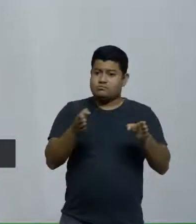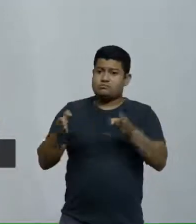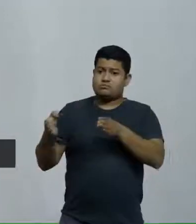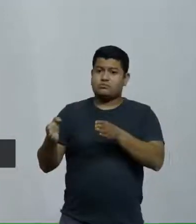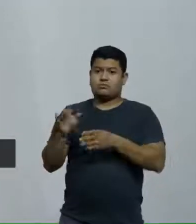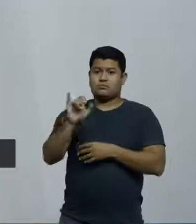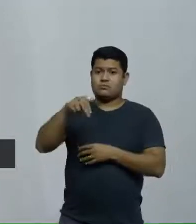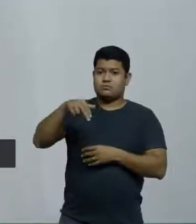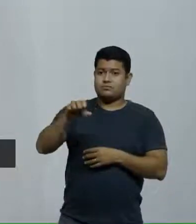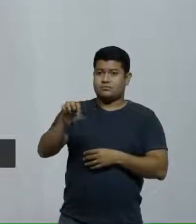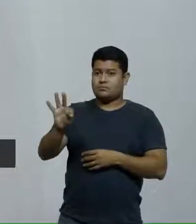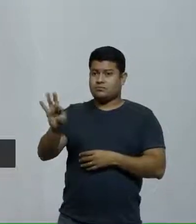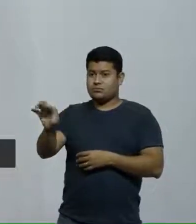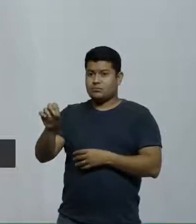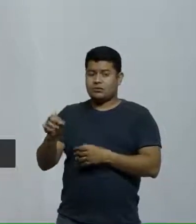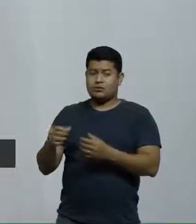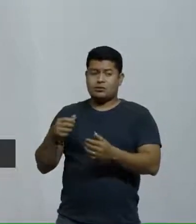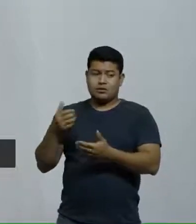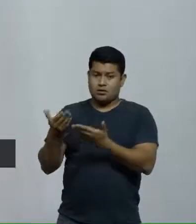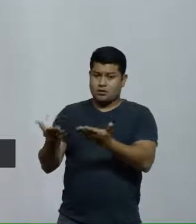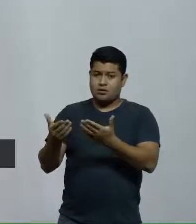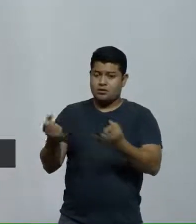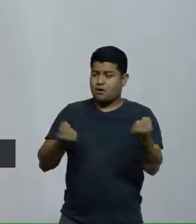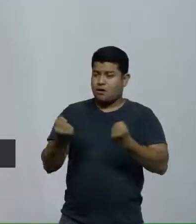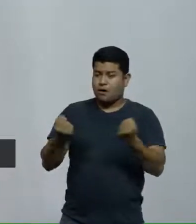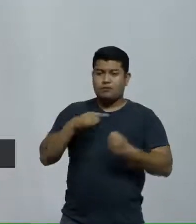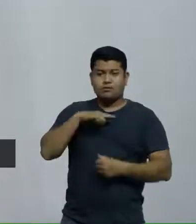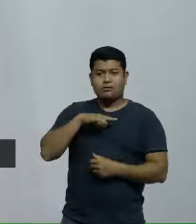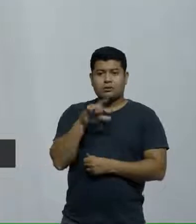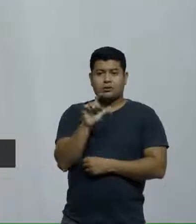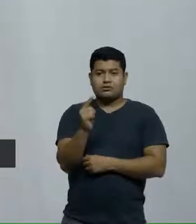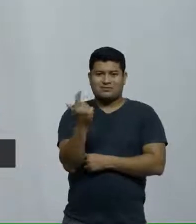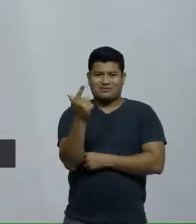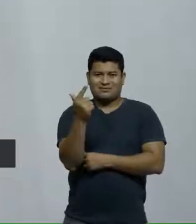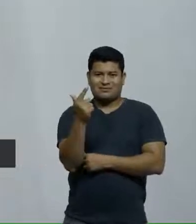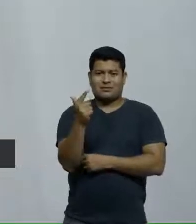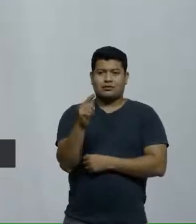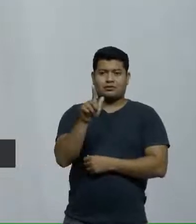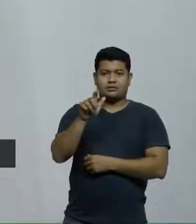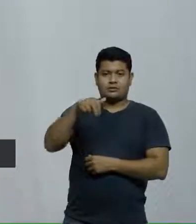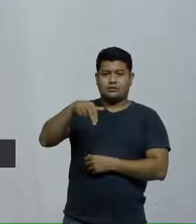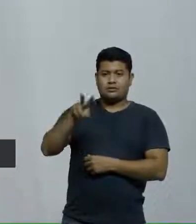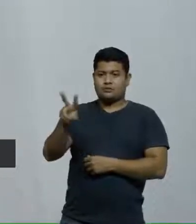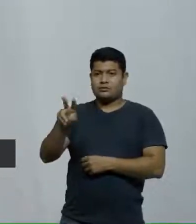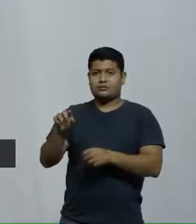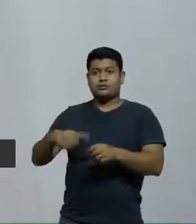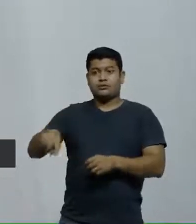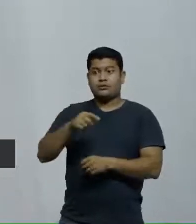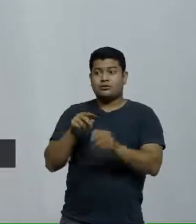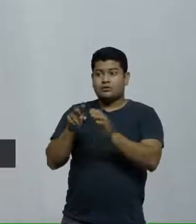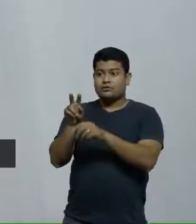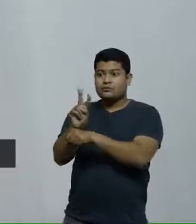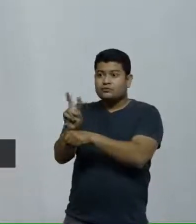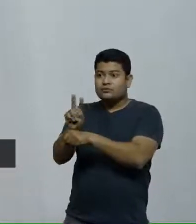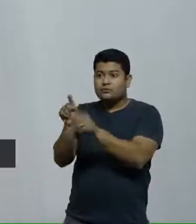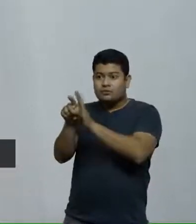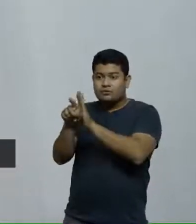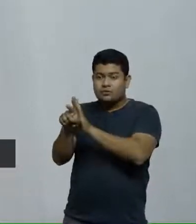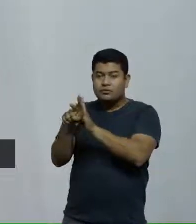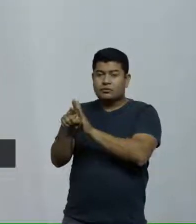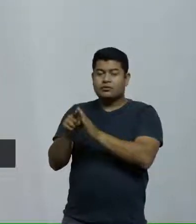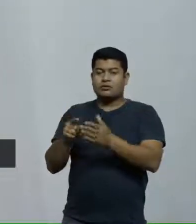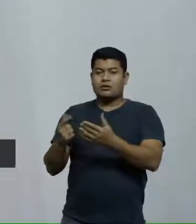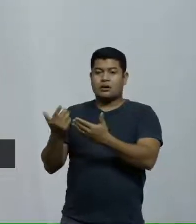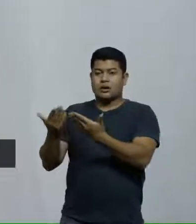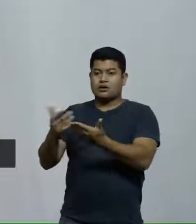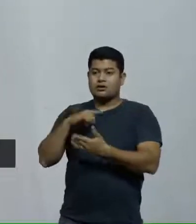veículo rode com GNV. Também nós fiscalizamos as empresas de recarga de extintores de incêndio. Fiscalizamos também